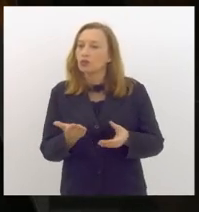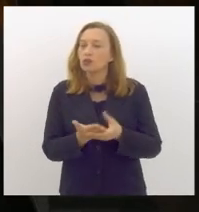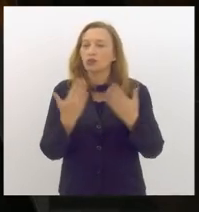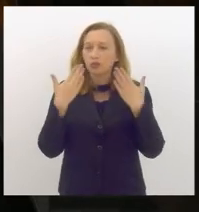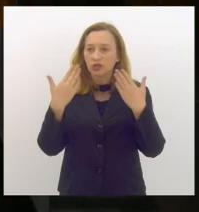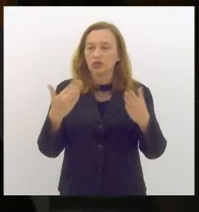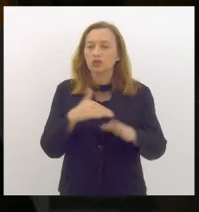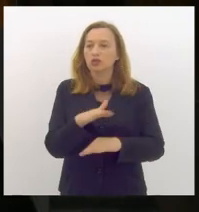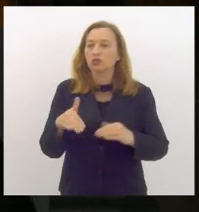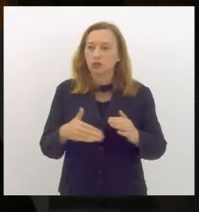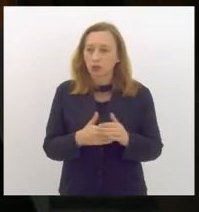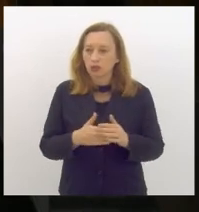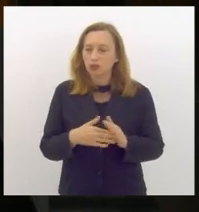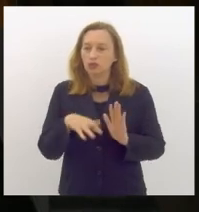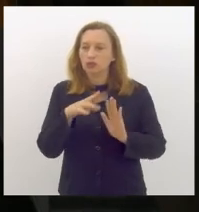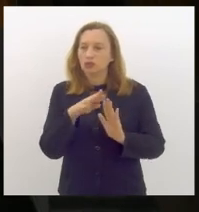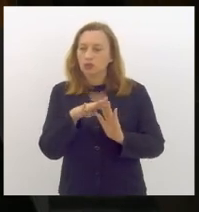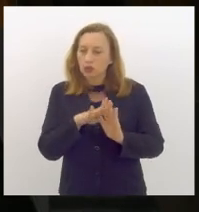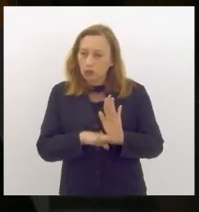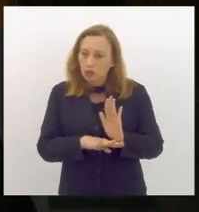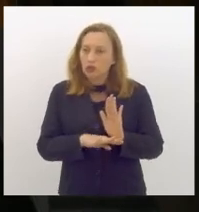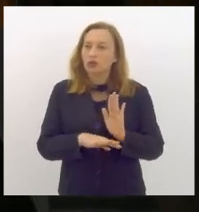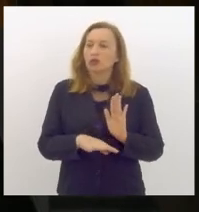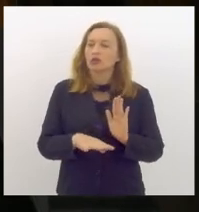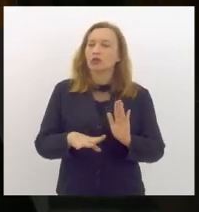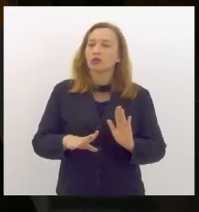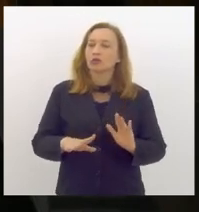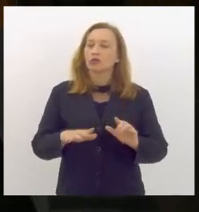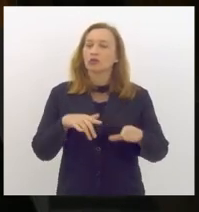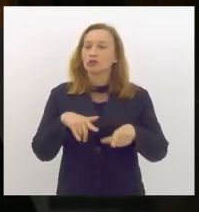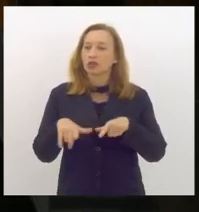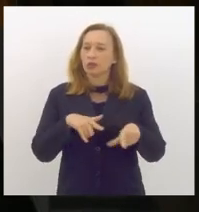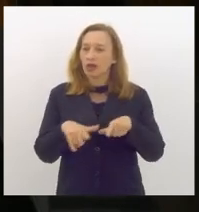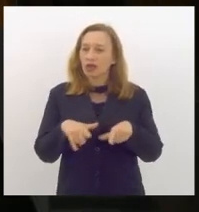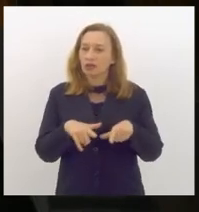todos os trâmites. Logo, a operação daquela